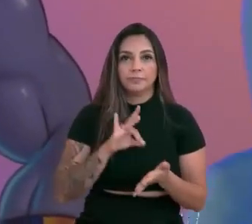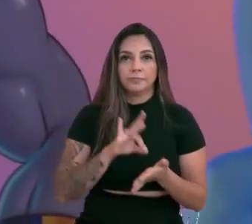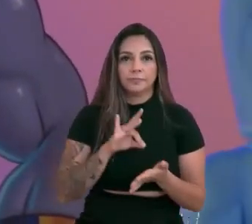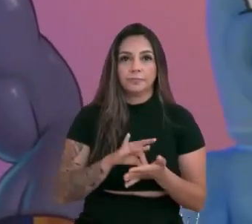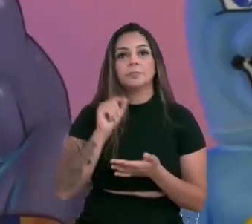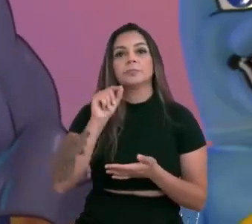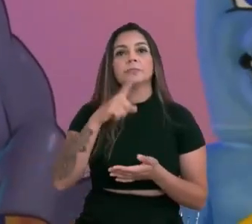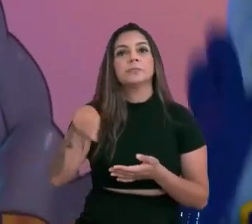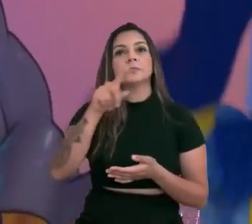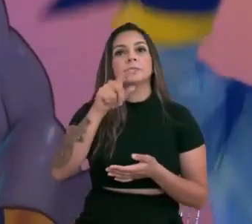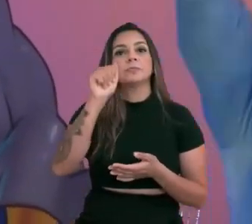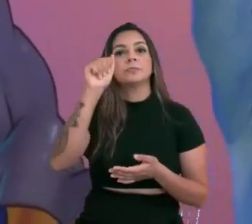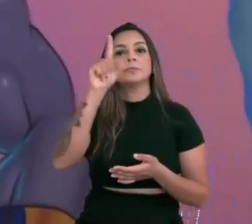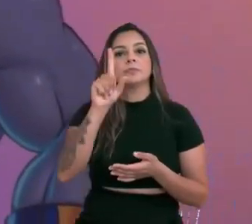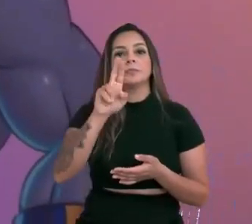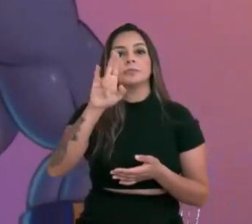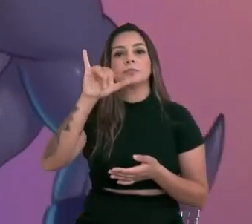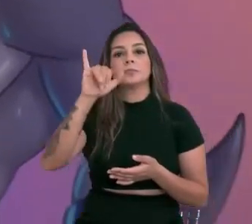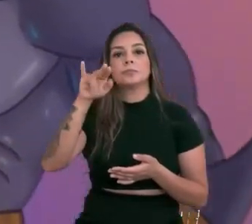é azulianos?